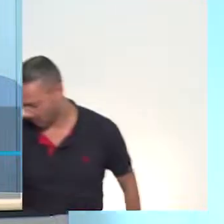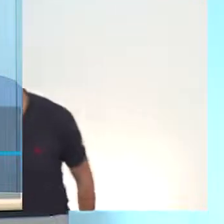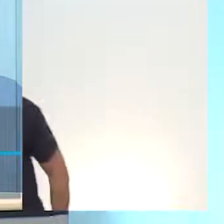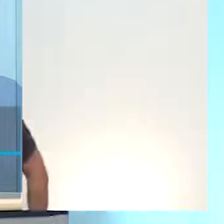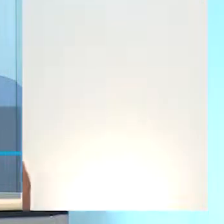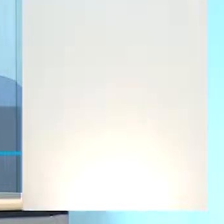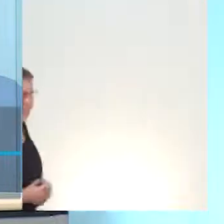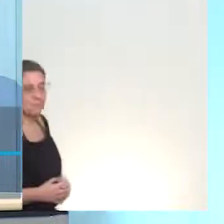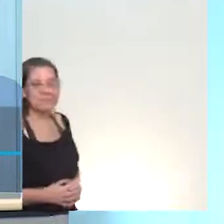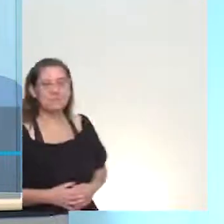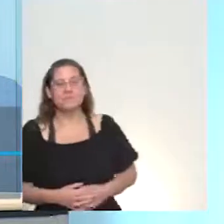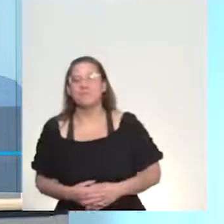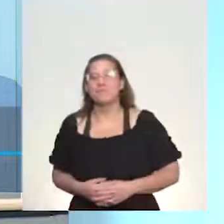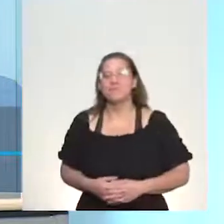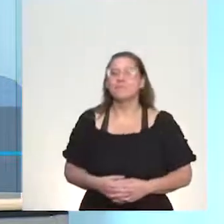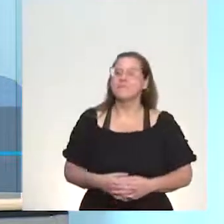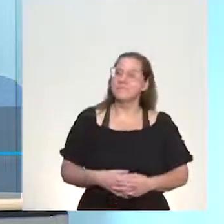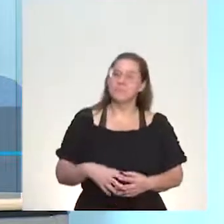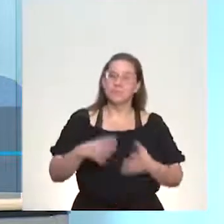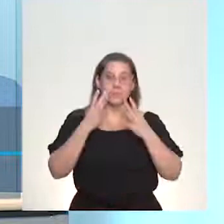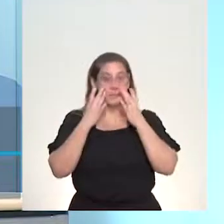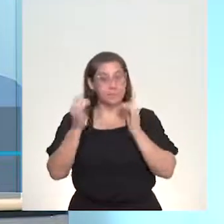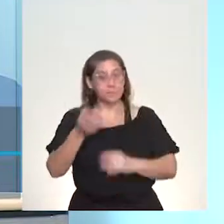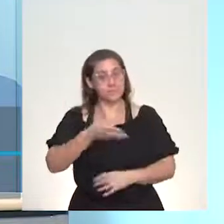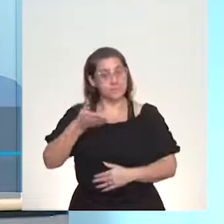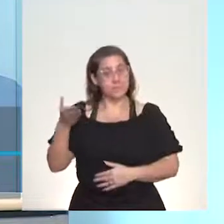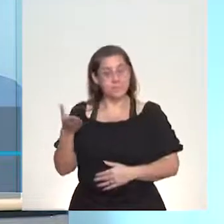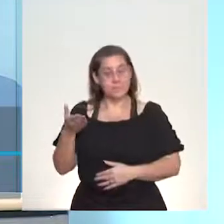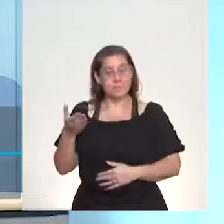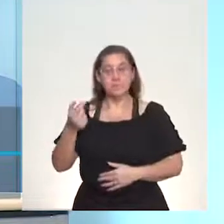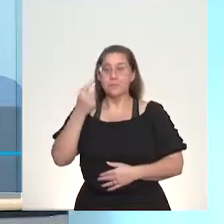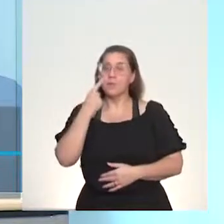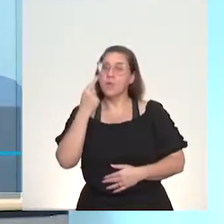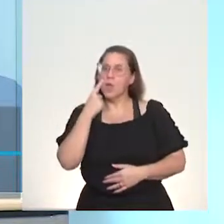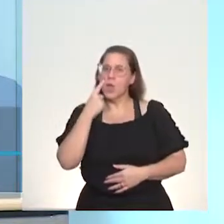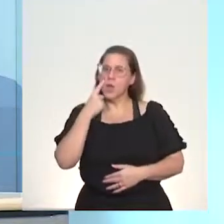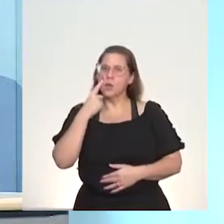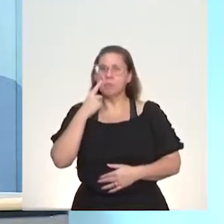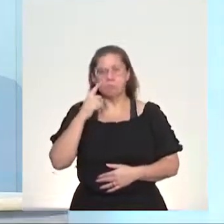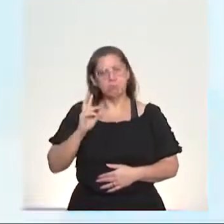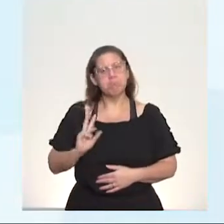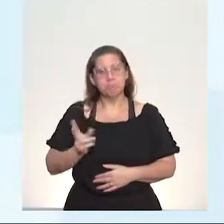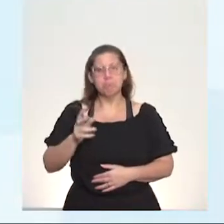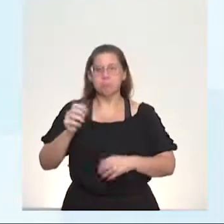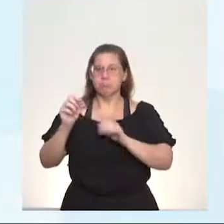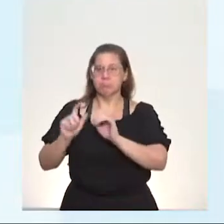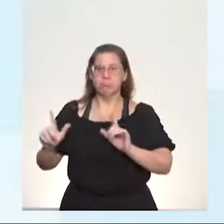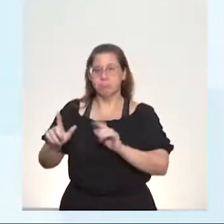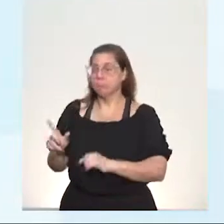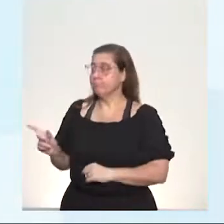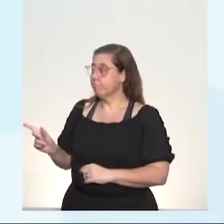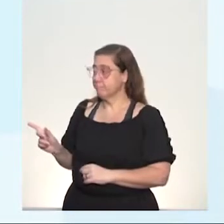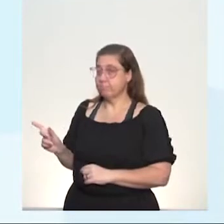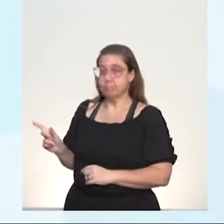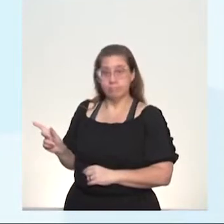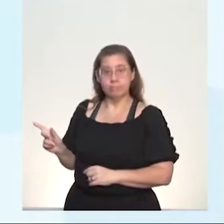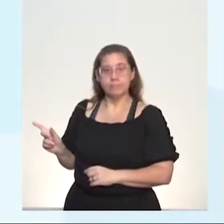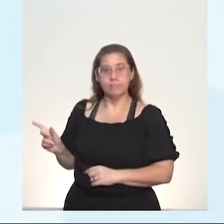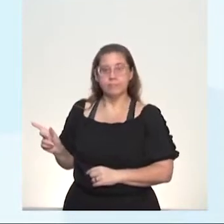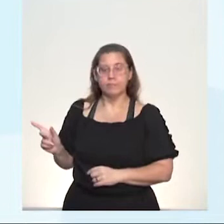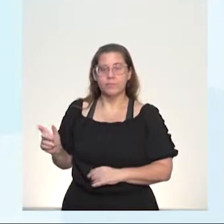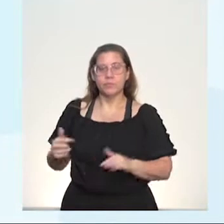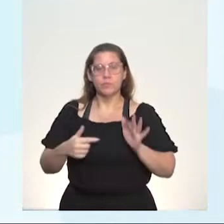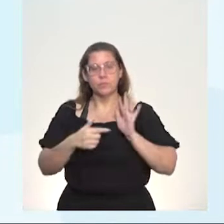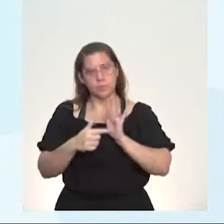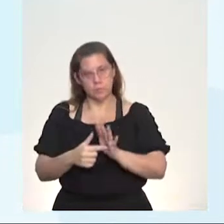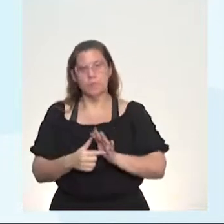quero chamar a atenção de vocês. Então, olha só, continuando o slide, estabelece